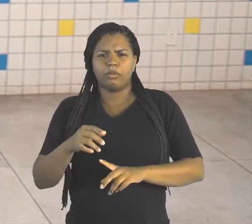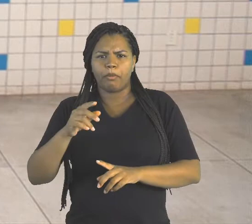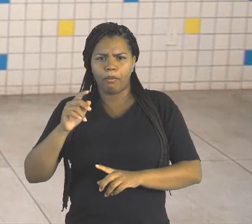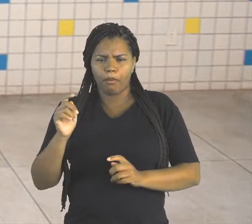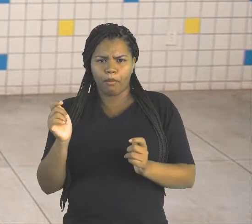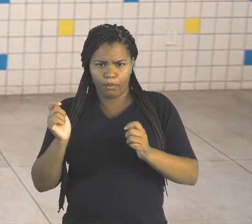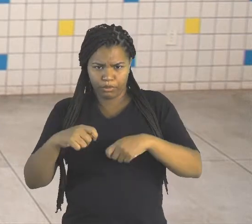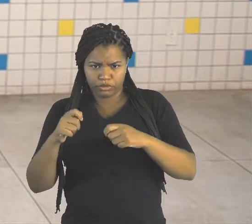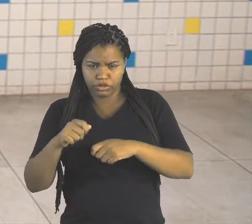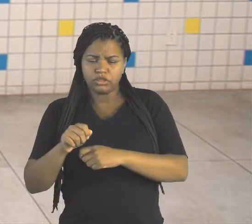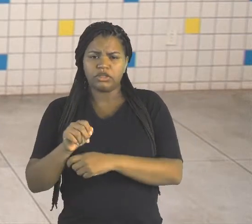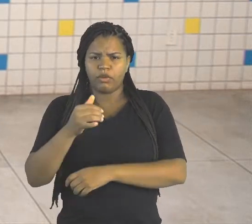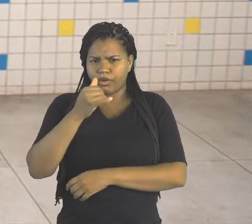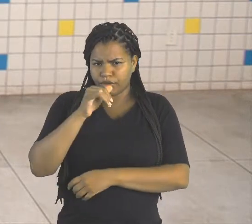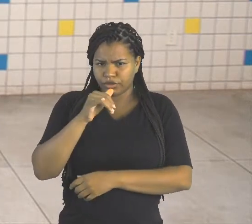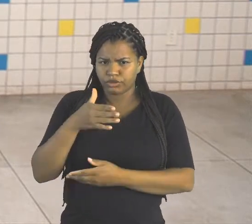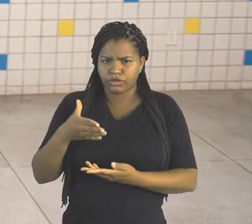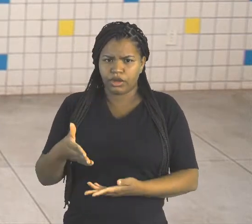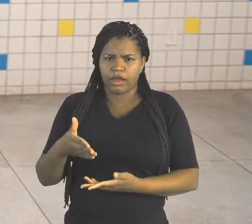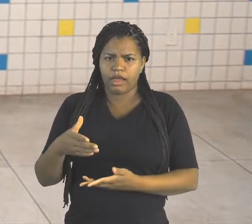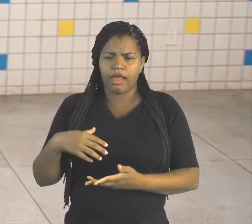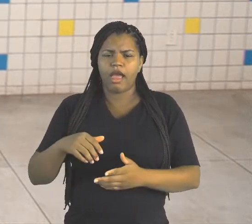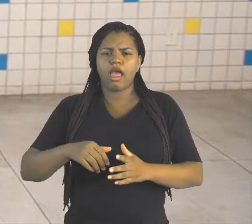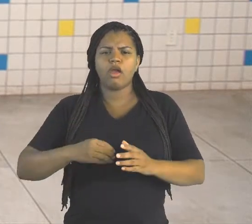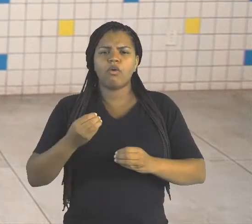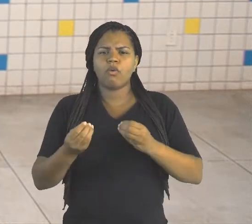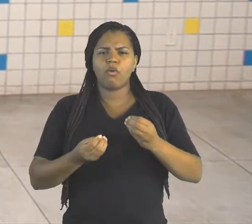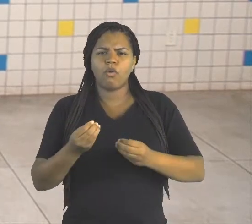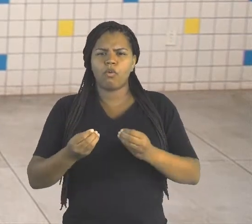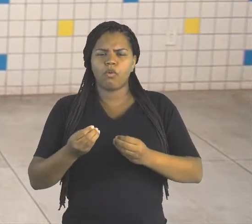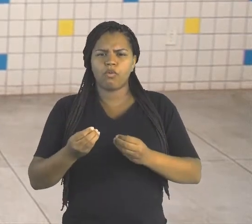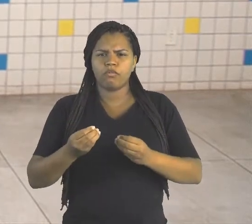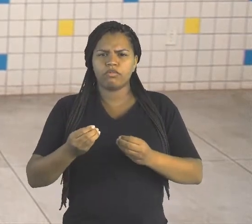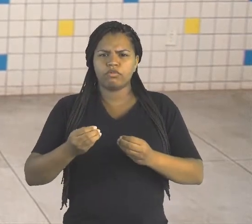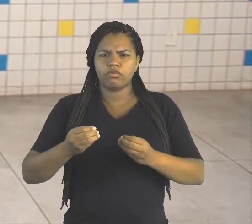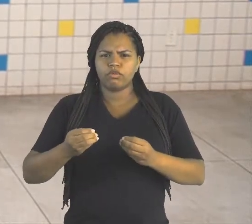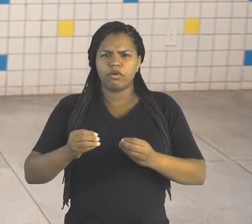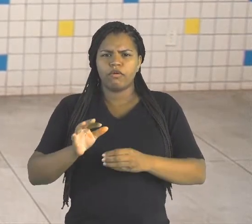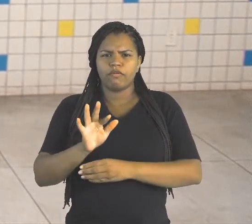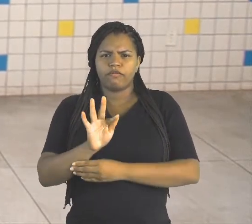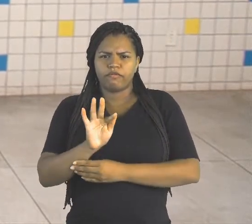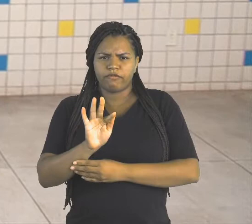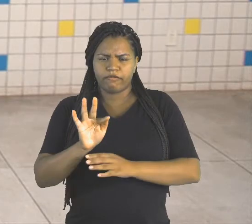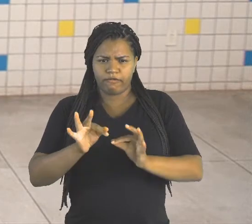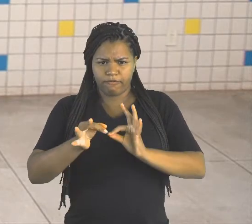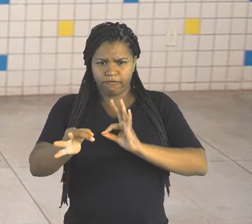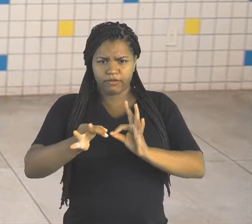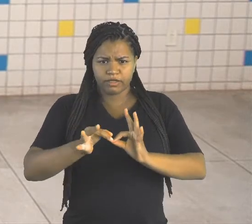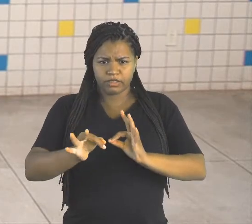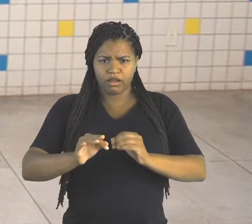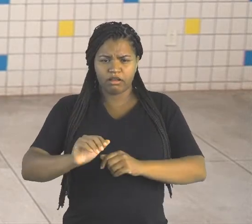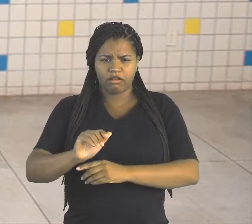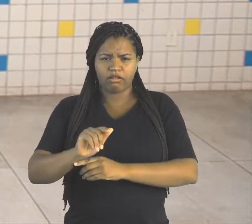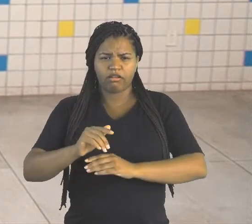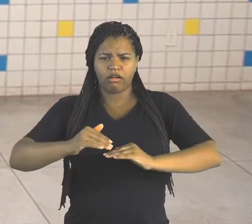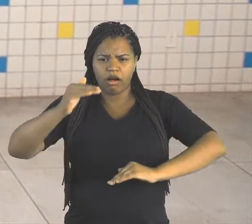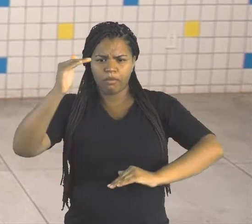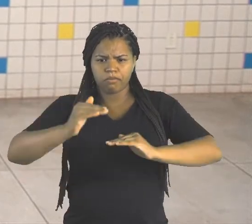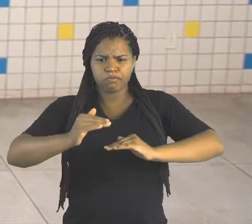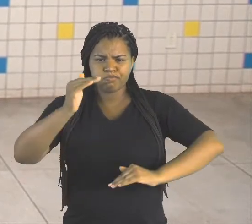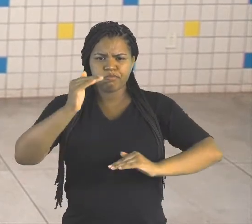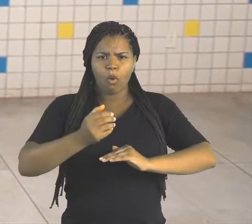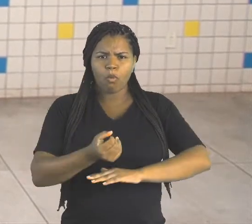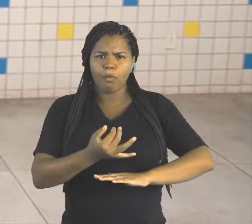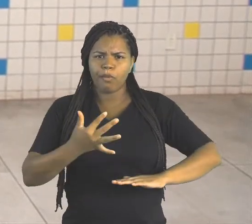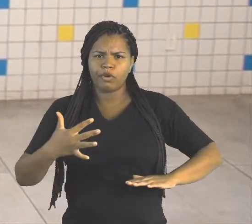A corrente elétrica é a grandeza física que nos permite conhecer qual é a quantidade de carga que